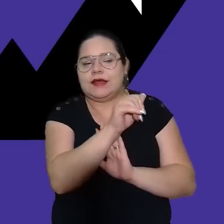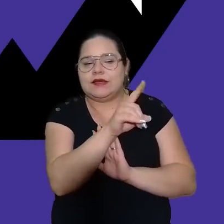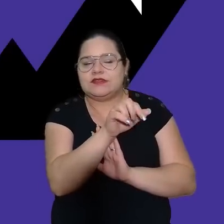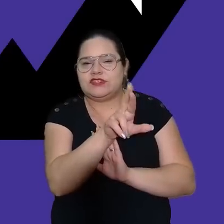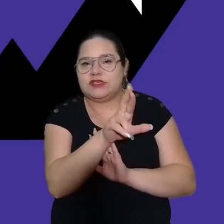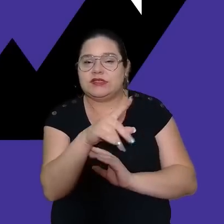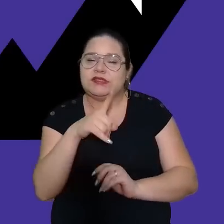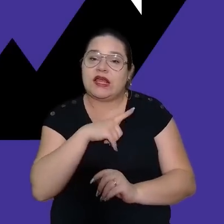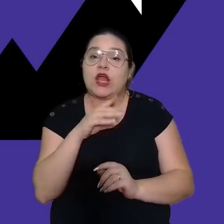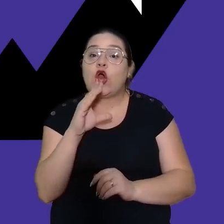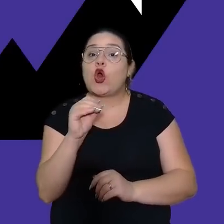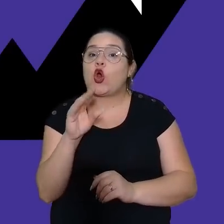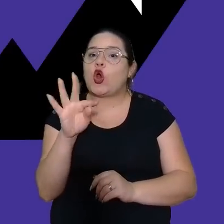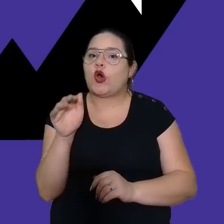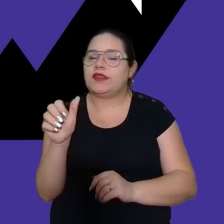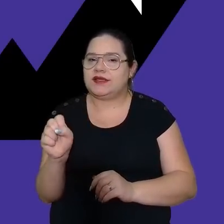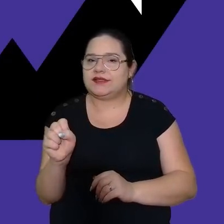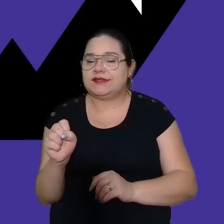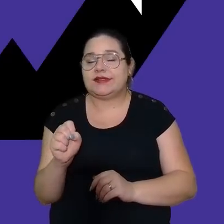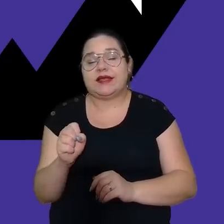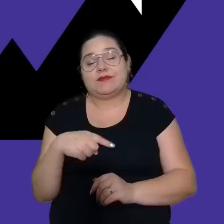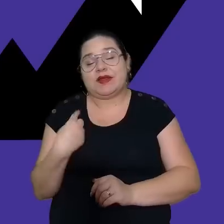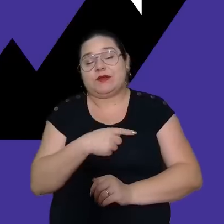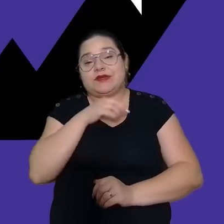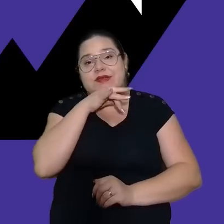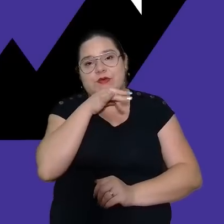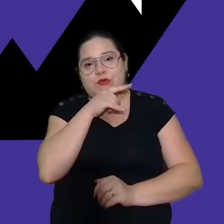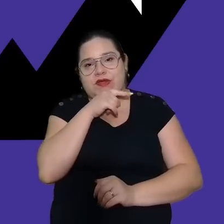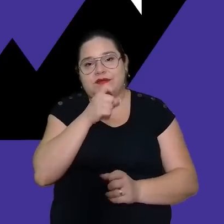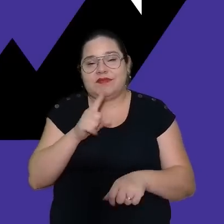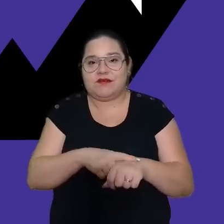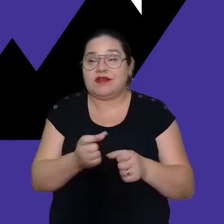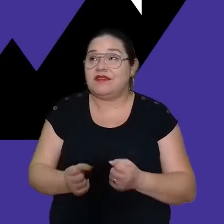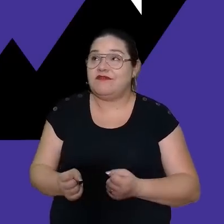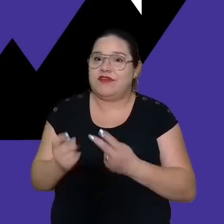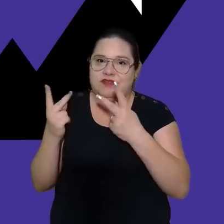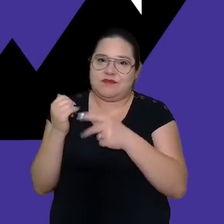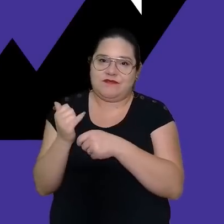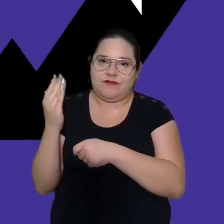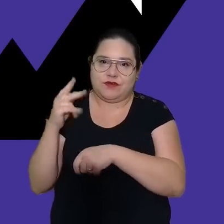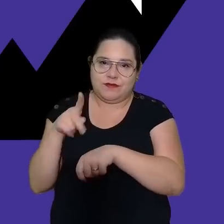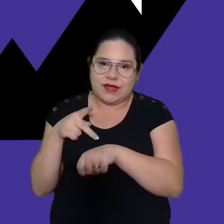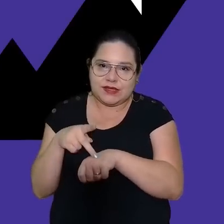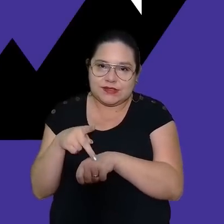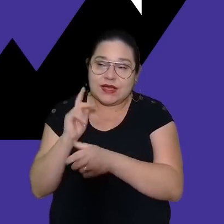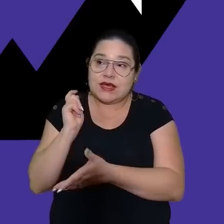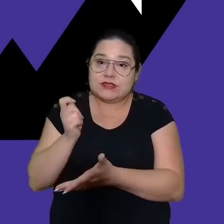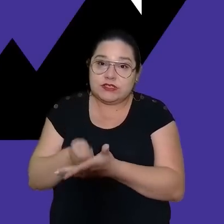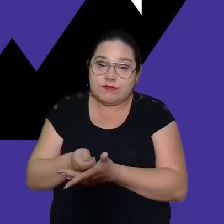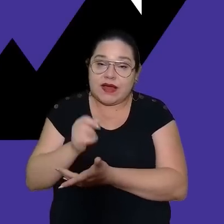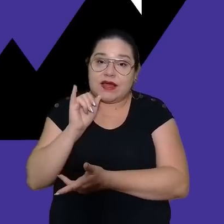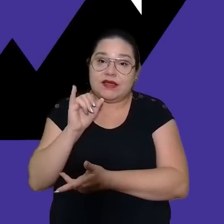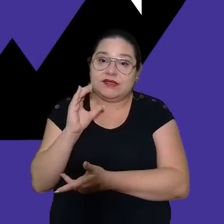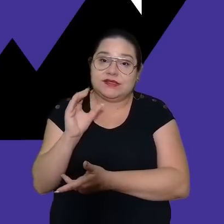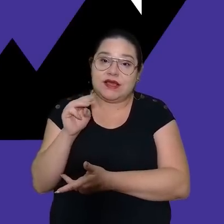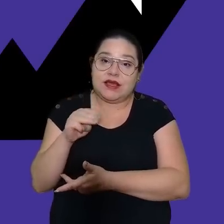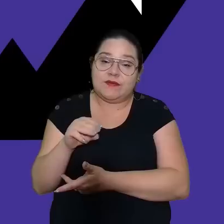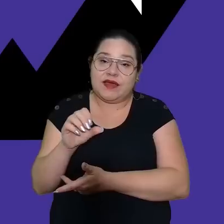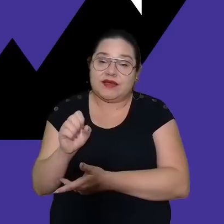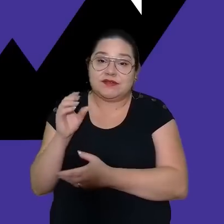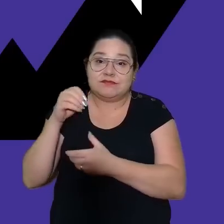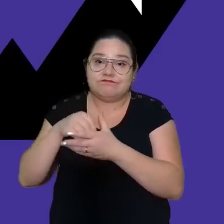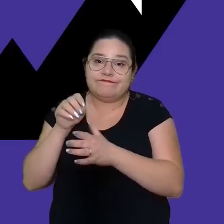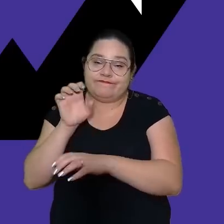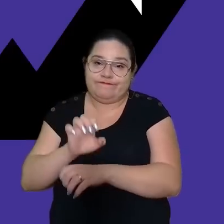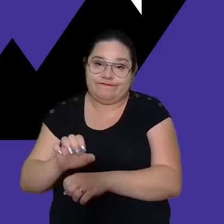com isso a gente é penalizado na exportação, acabamos pagando ICMS dentro do Estado. Então, tem